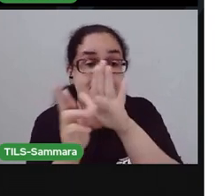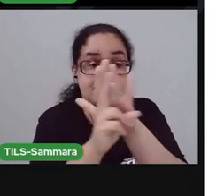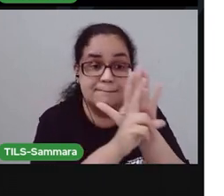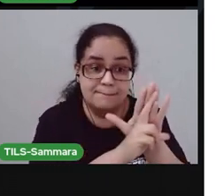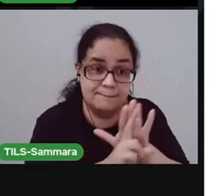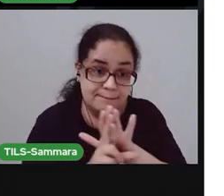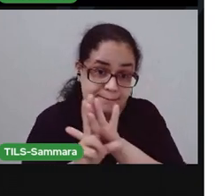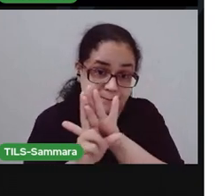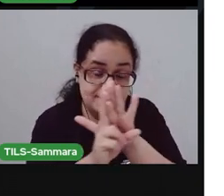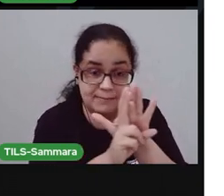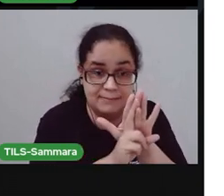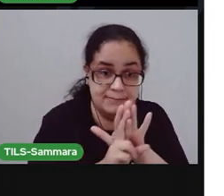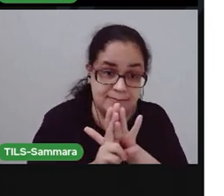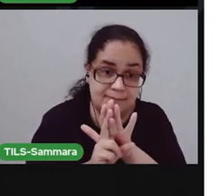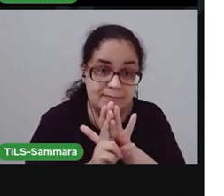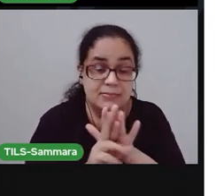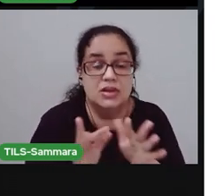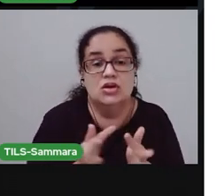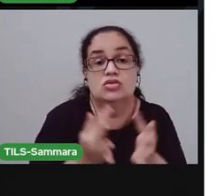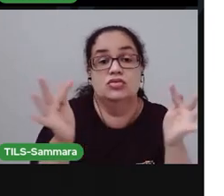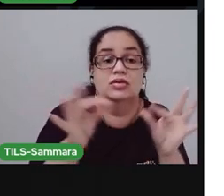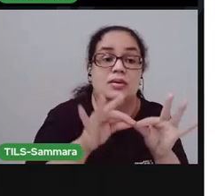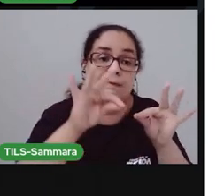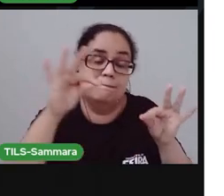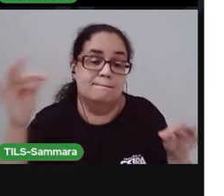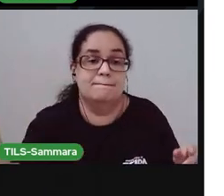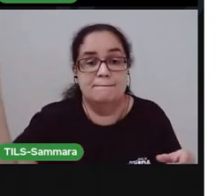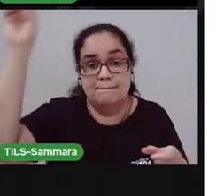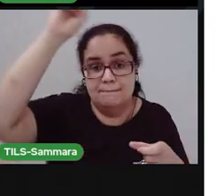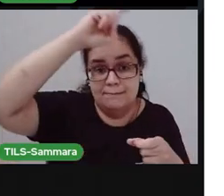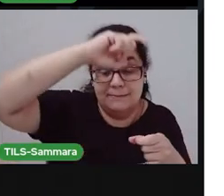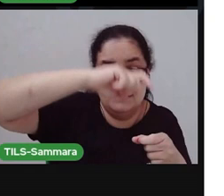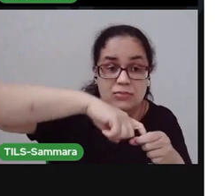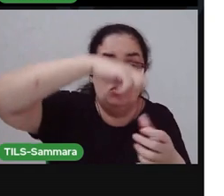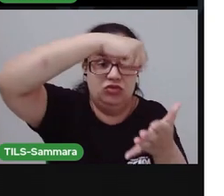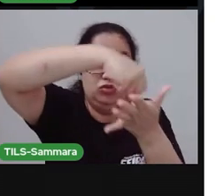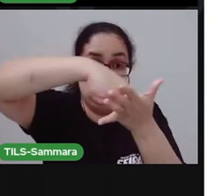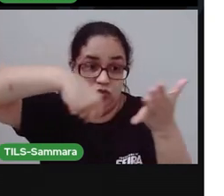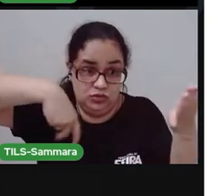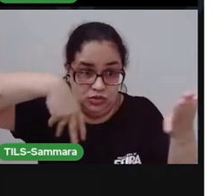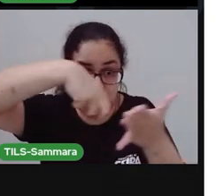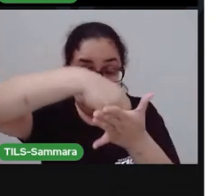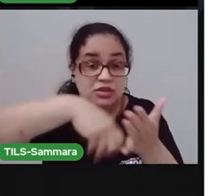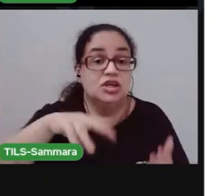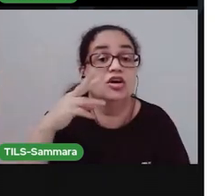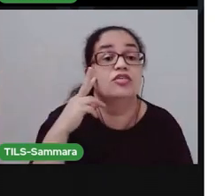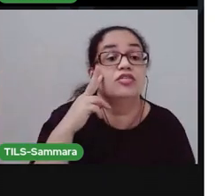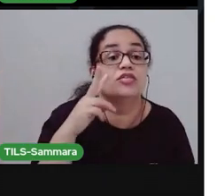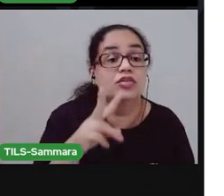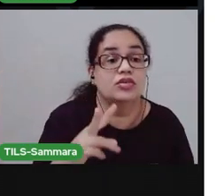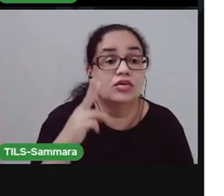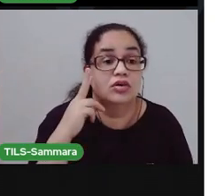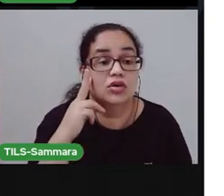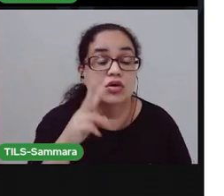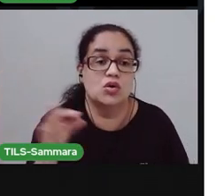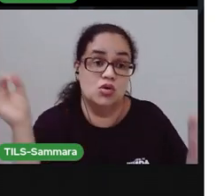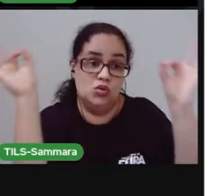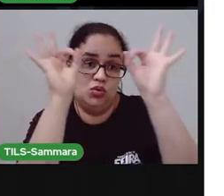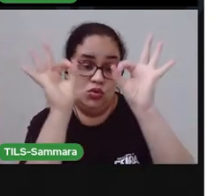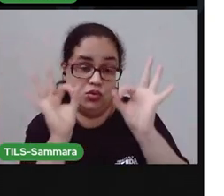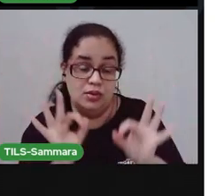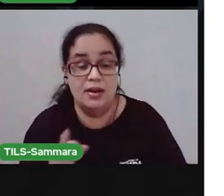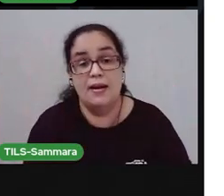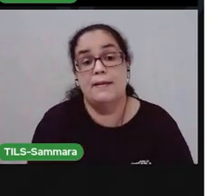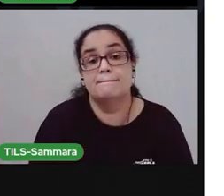apresentação, para não ficar grande. Mas eu vou voltar aqui na atividade para ver com vocês a organização desse